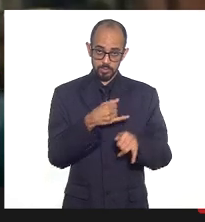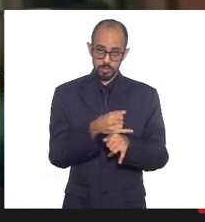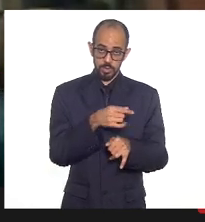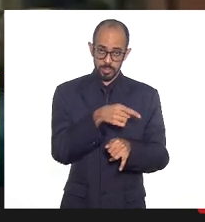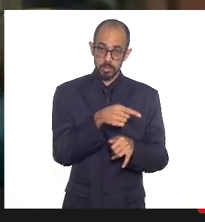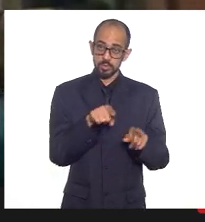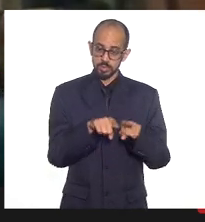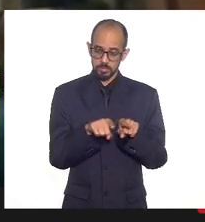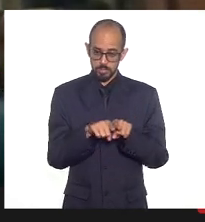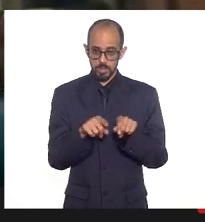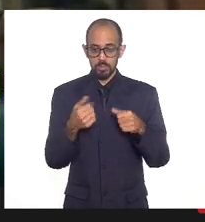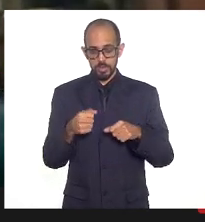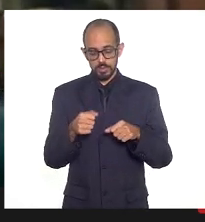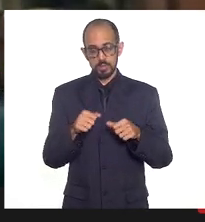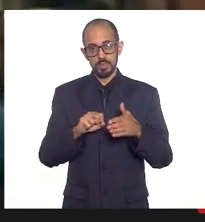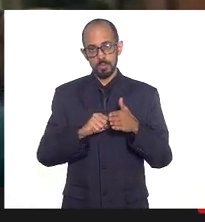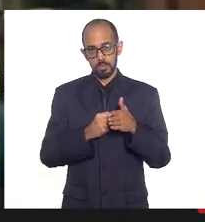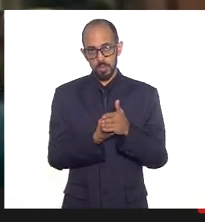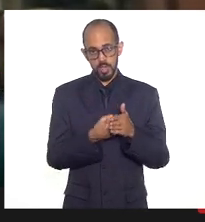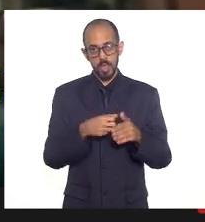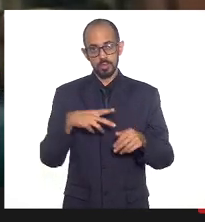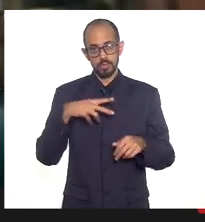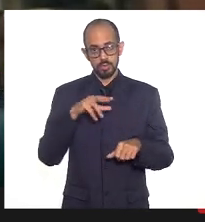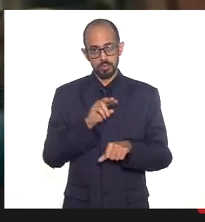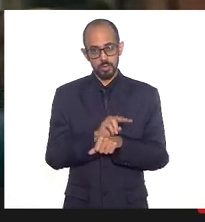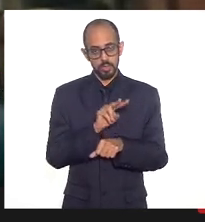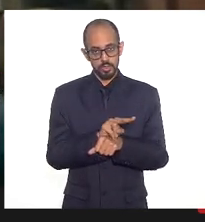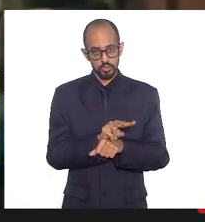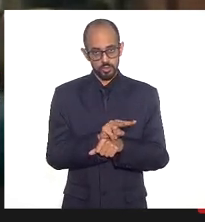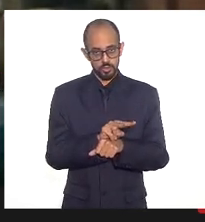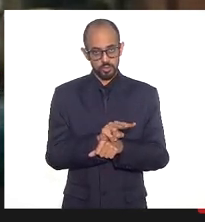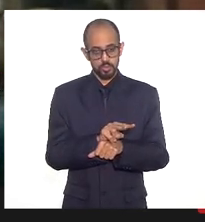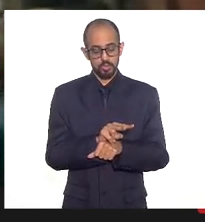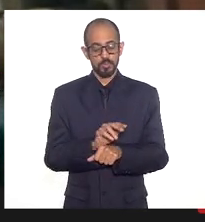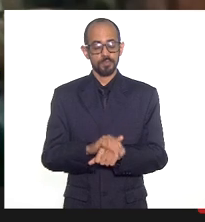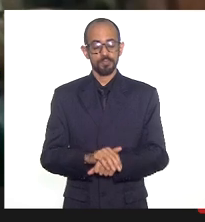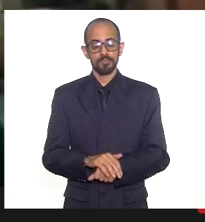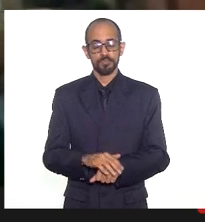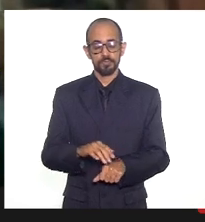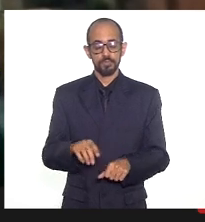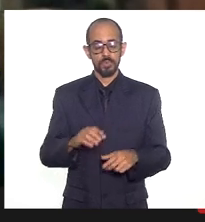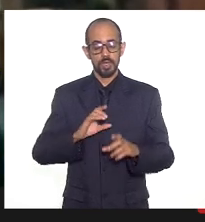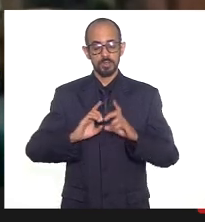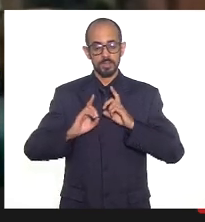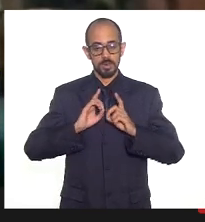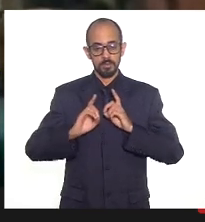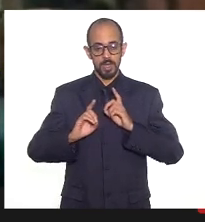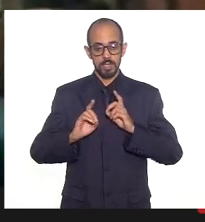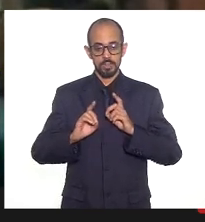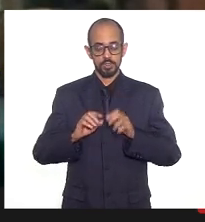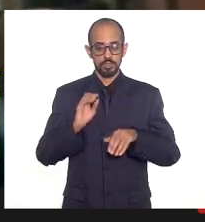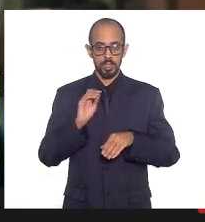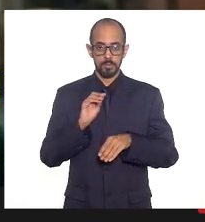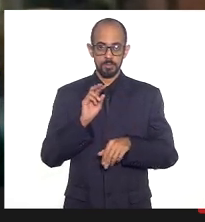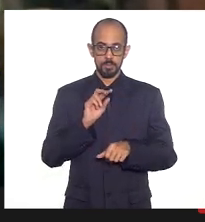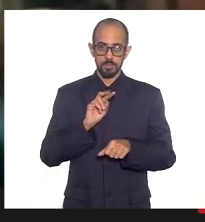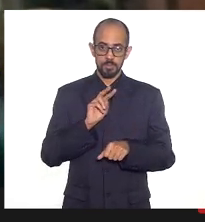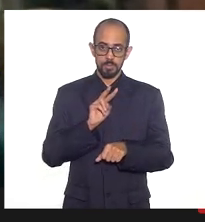estudar também precisam ser protegidos e precisam ser garantidos. Então, o debate da proteção de dados